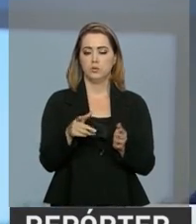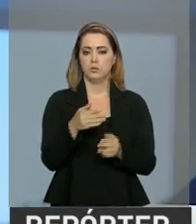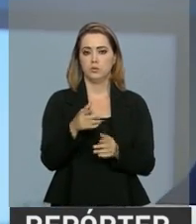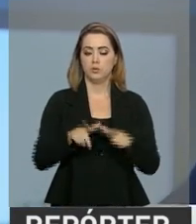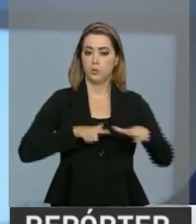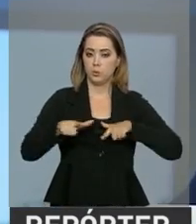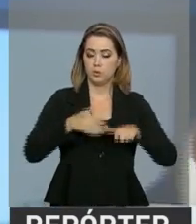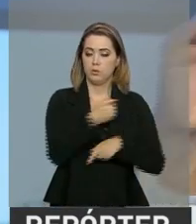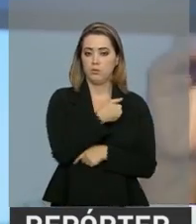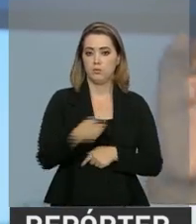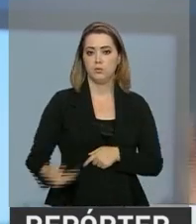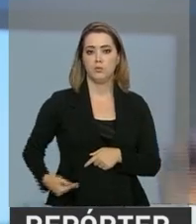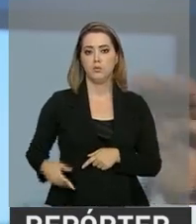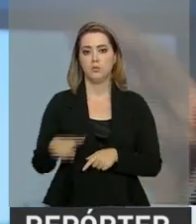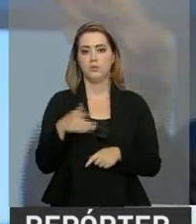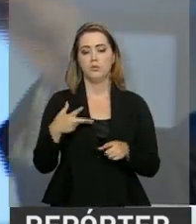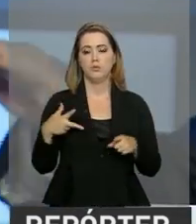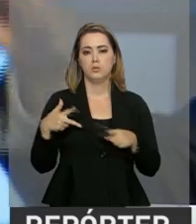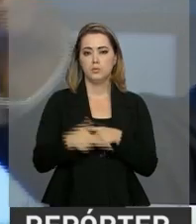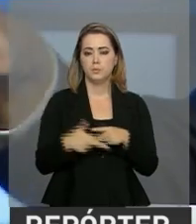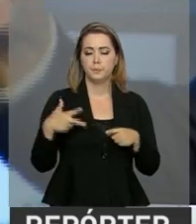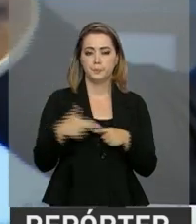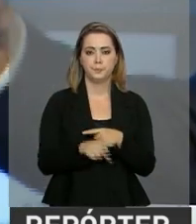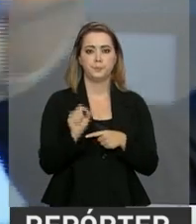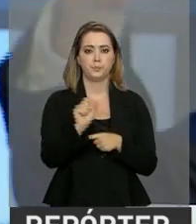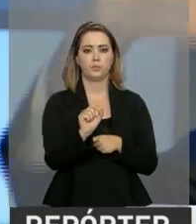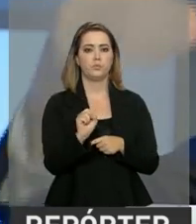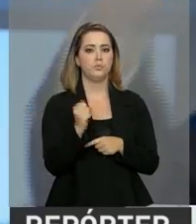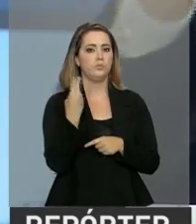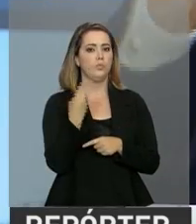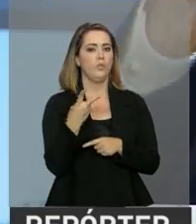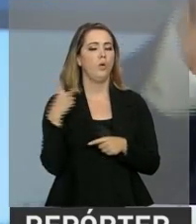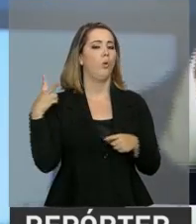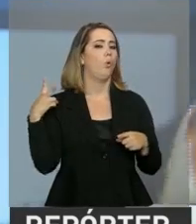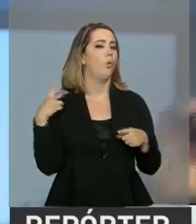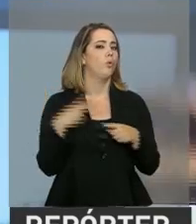Corte de despesa é outro, redução em